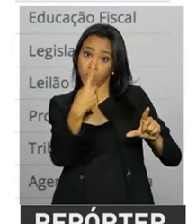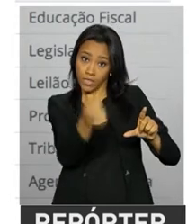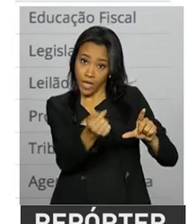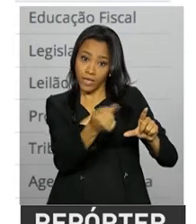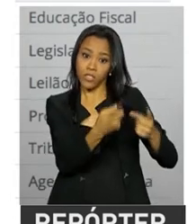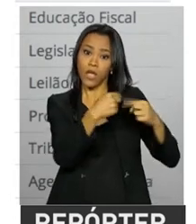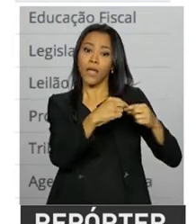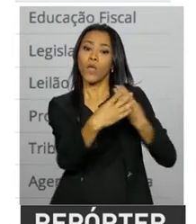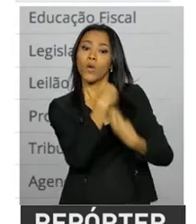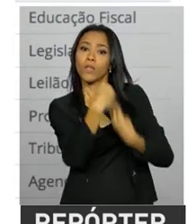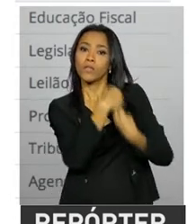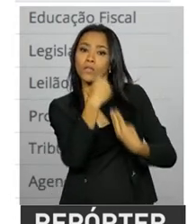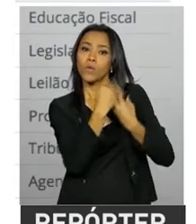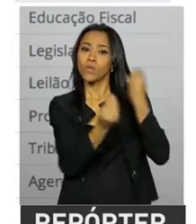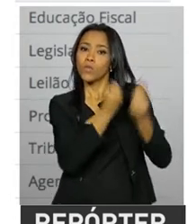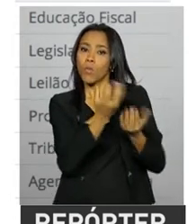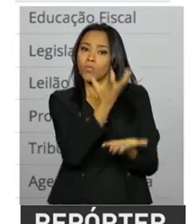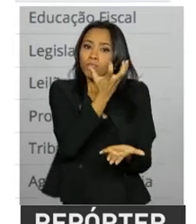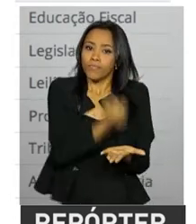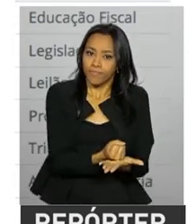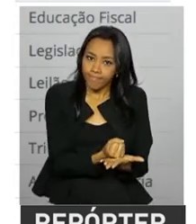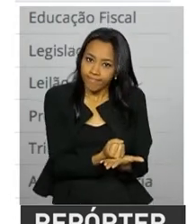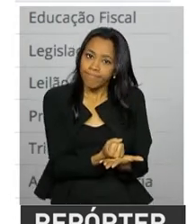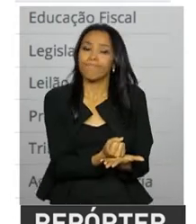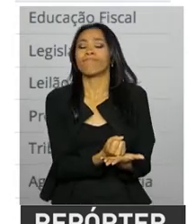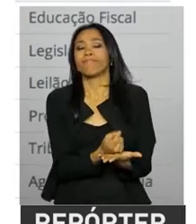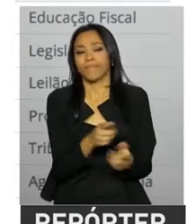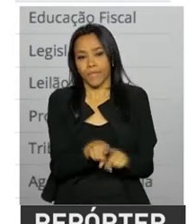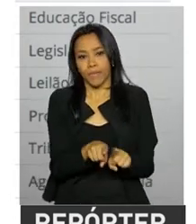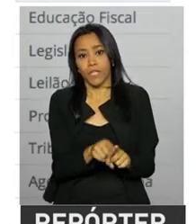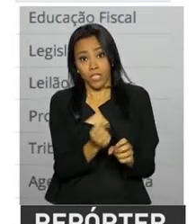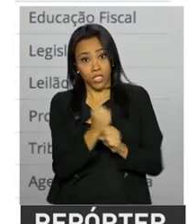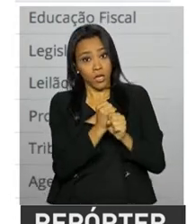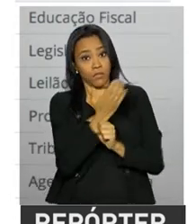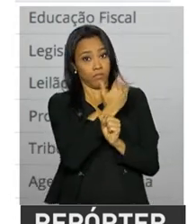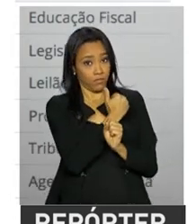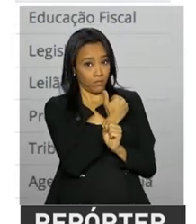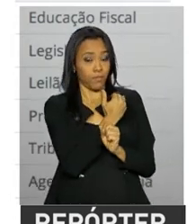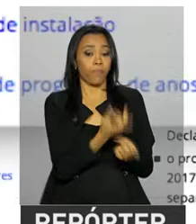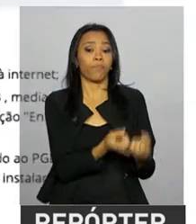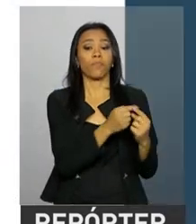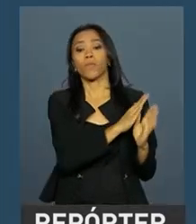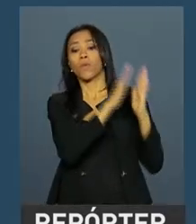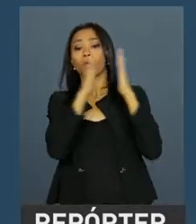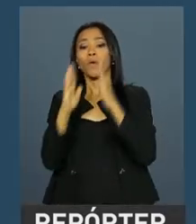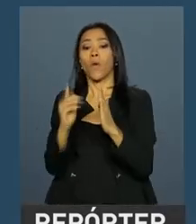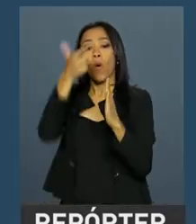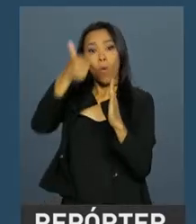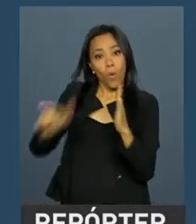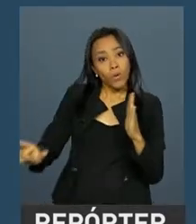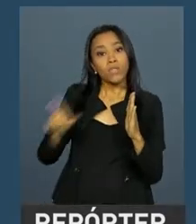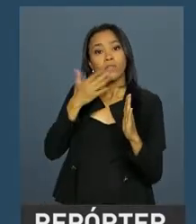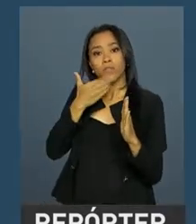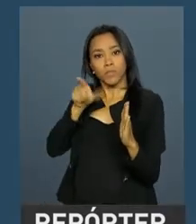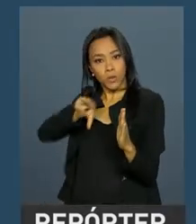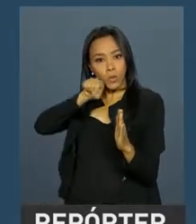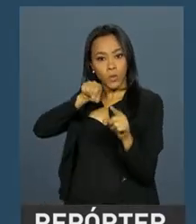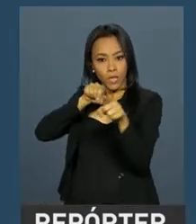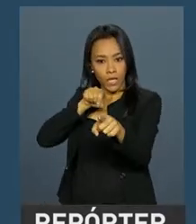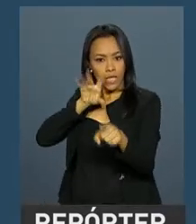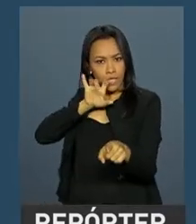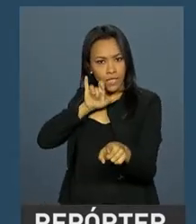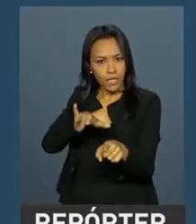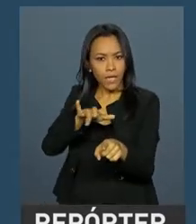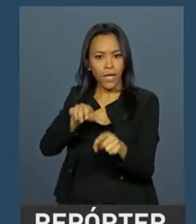Instruções de Instalação e Download de Anos Anteriores. Na opção Programa IRPF 2017, ao